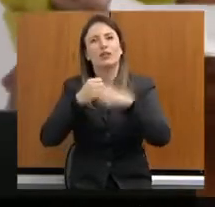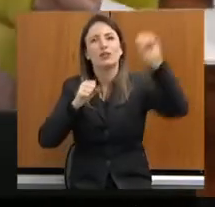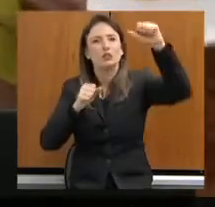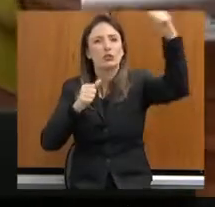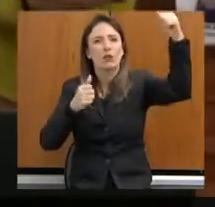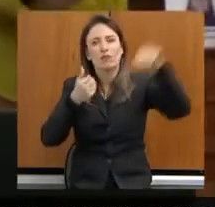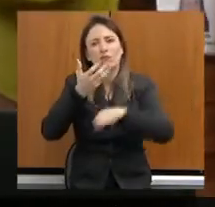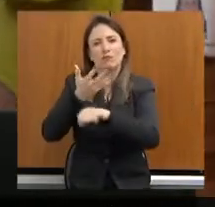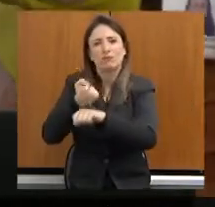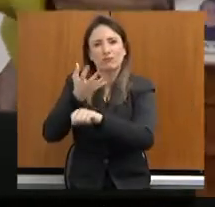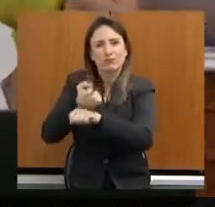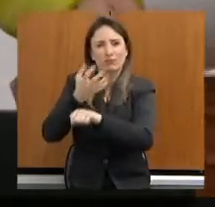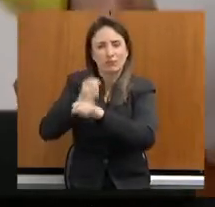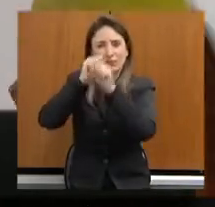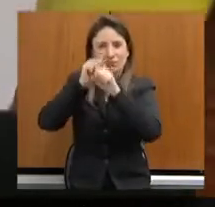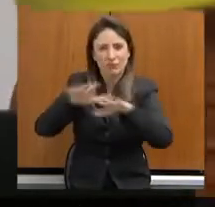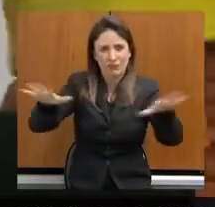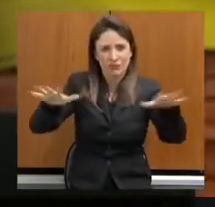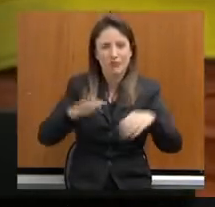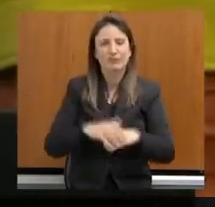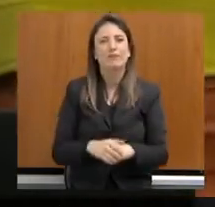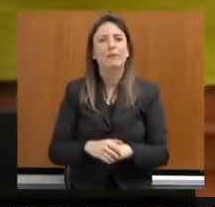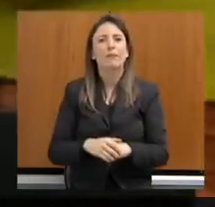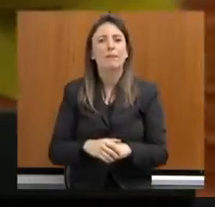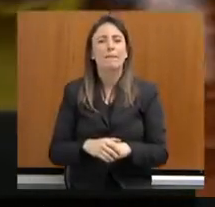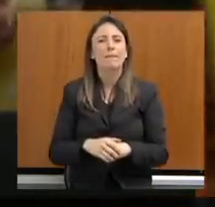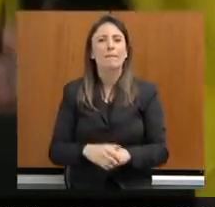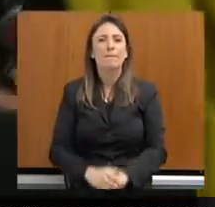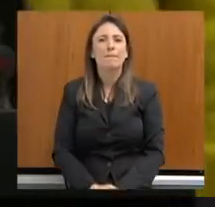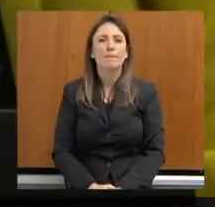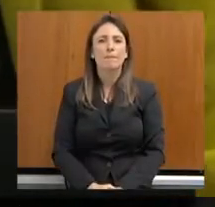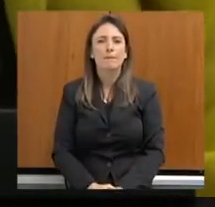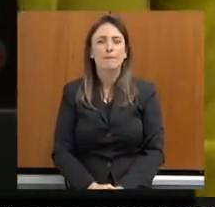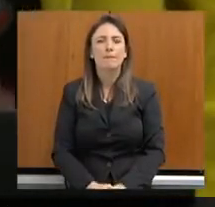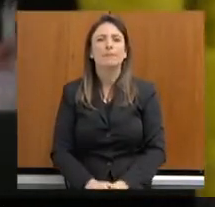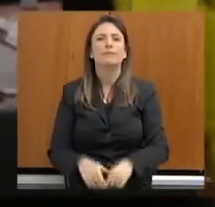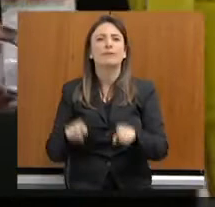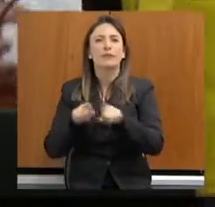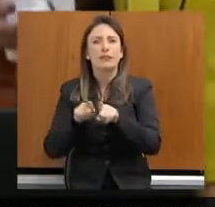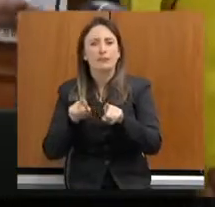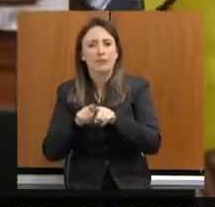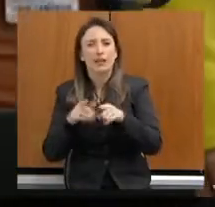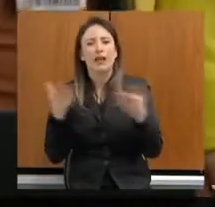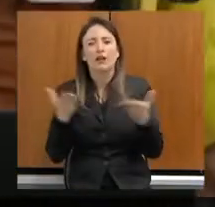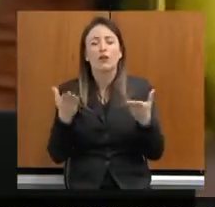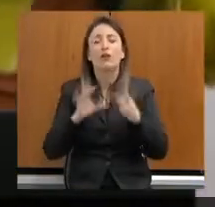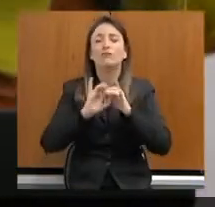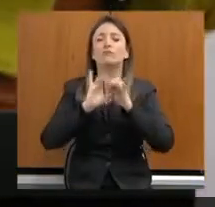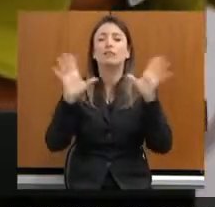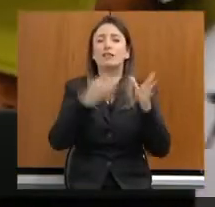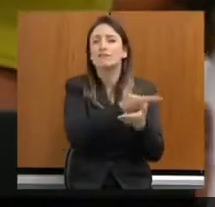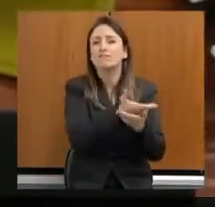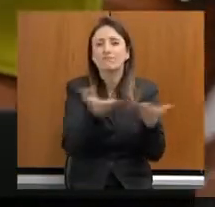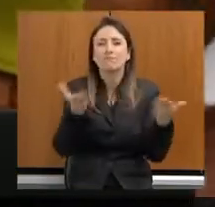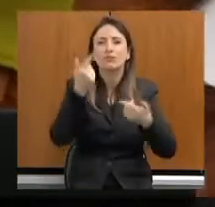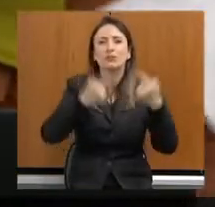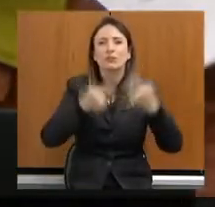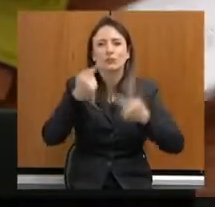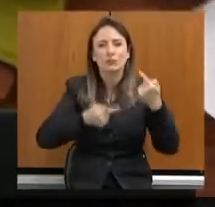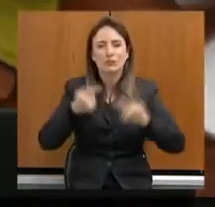eu coloco em discussão os requerimentos hálito presidente